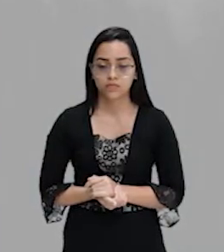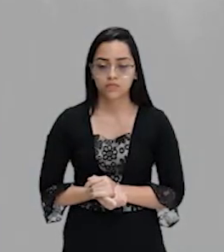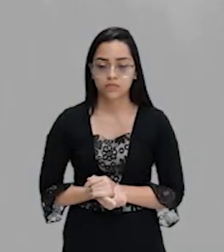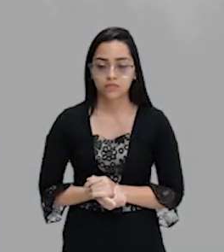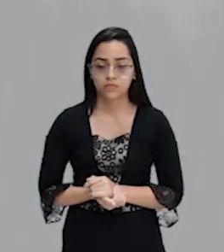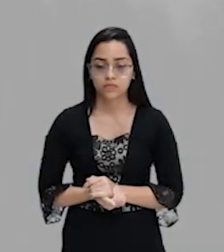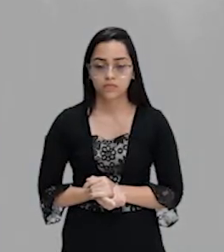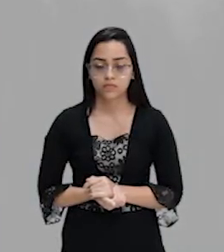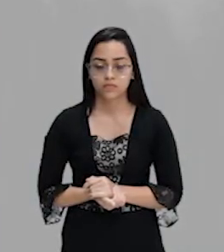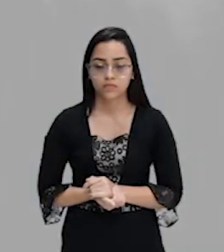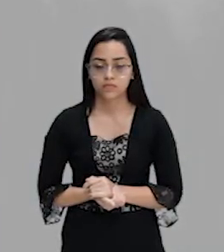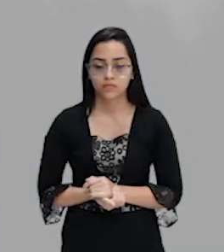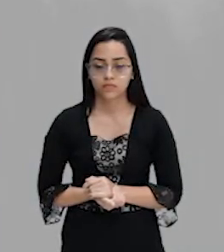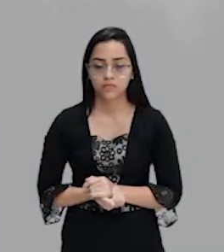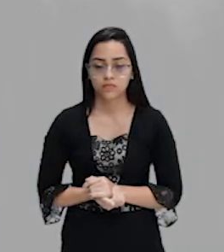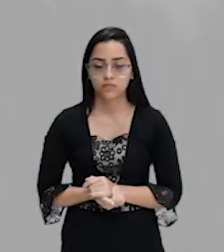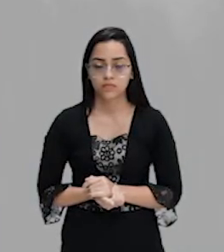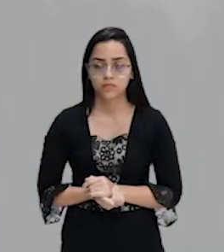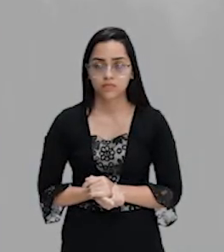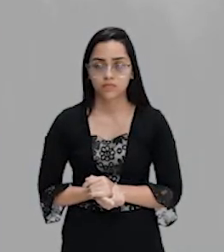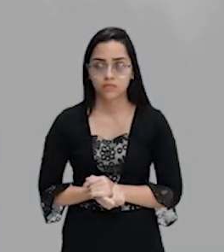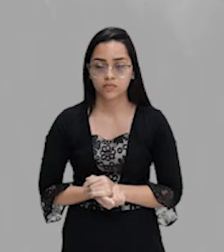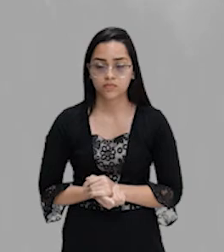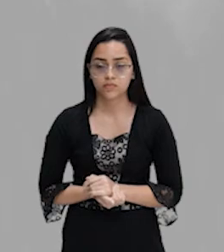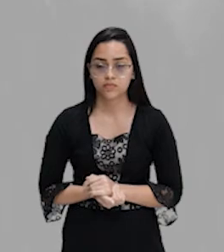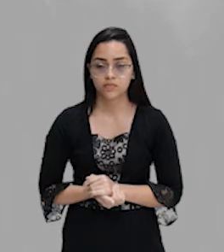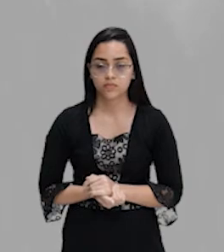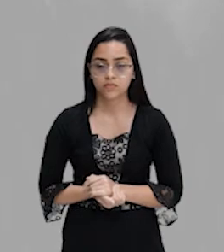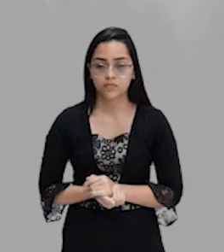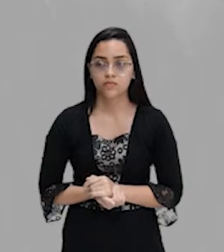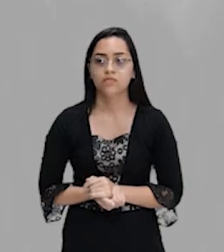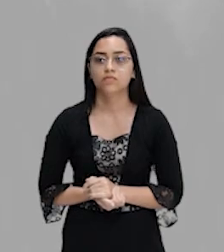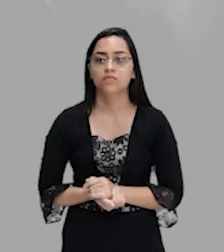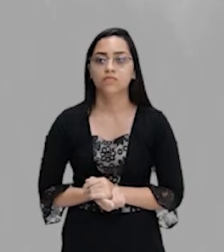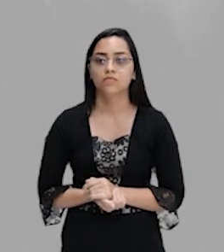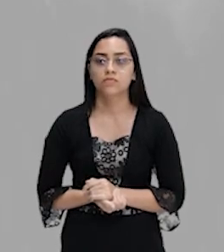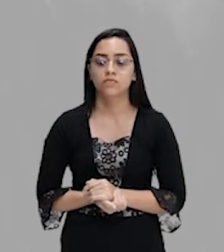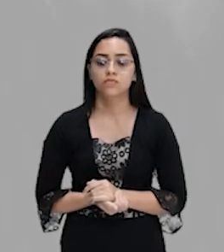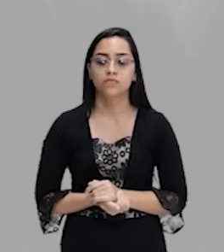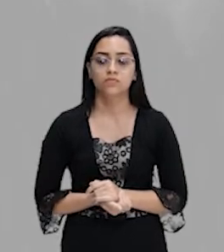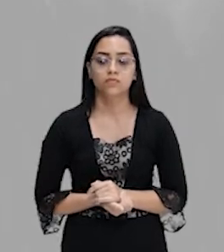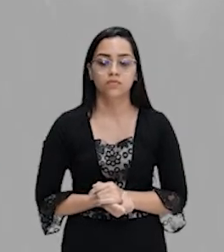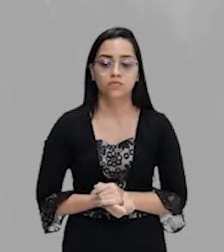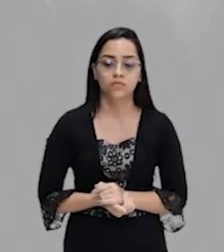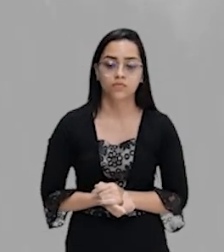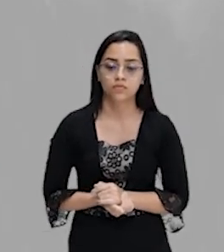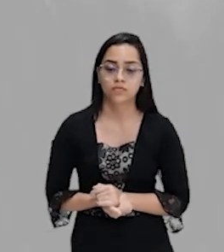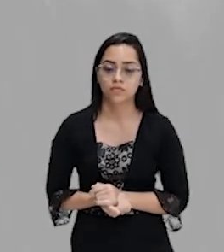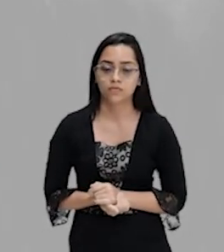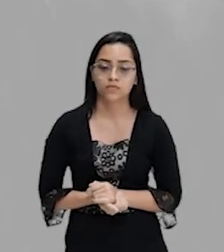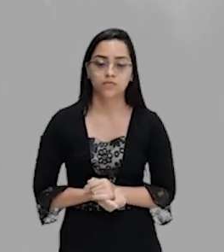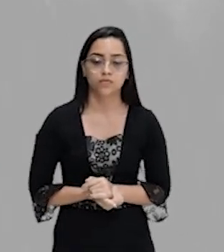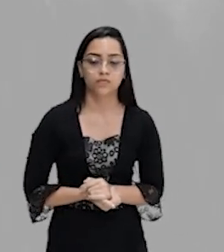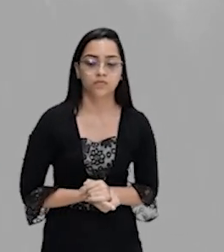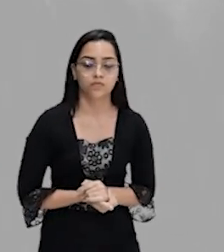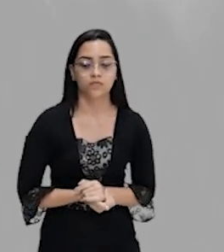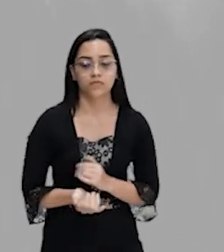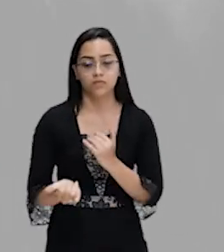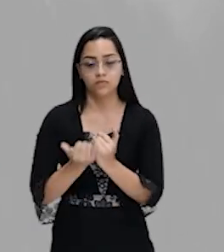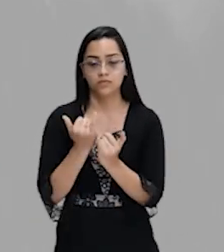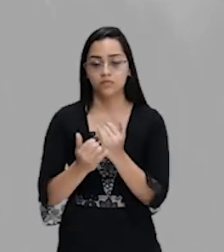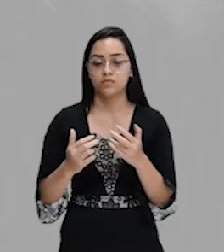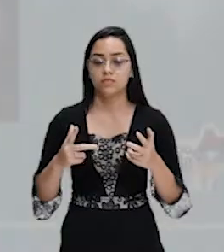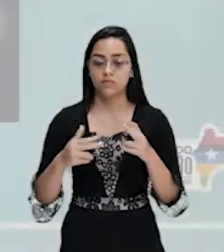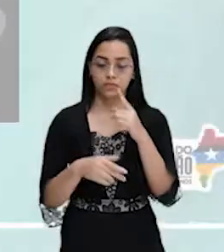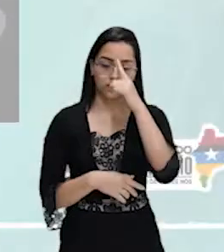que é a segunda, ela é a teoria que é aceita atualmente, né? A teoria mais aceita atualmente. Então, seria basicamente como